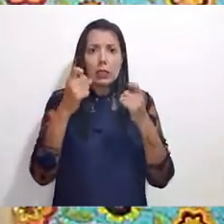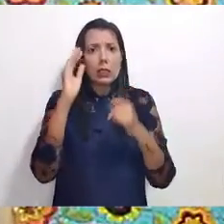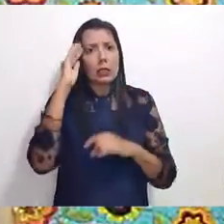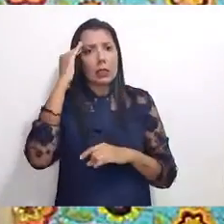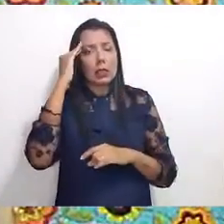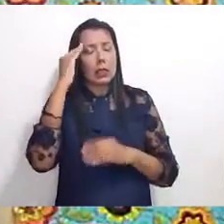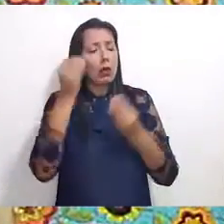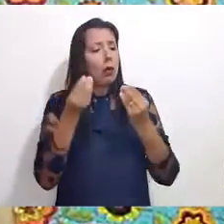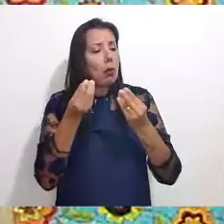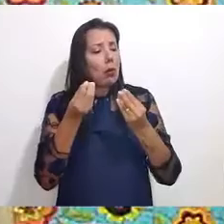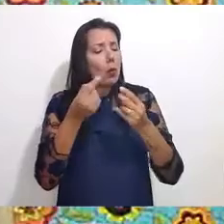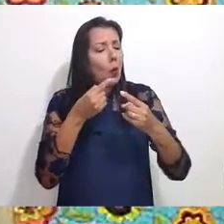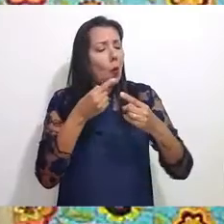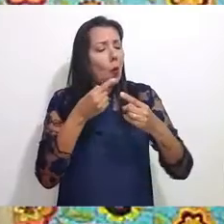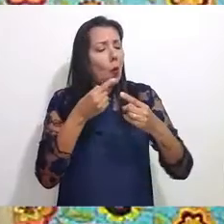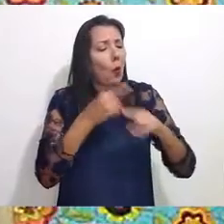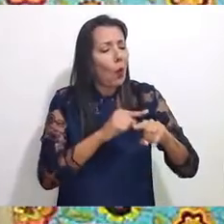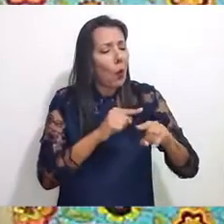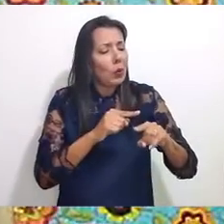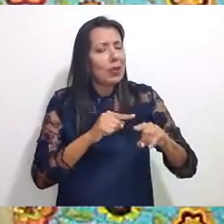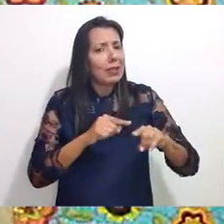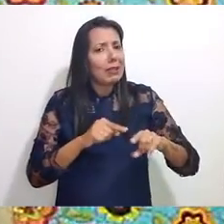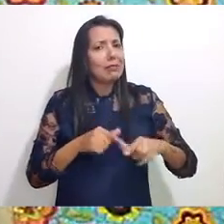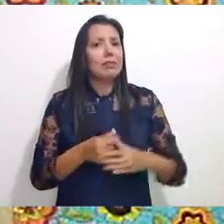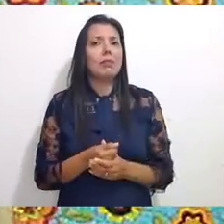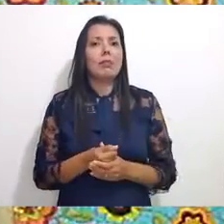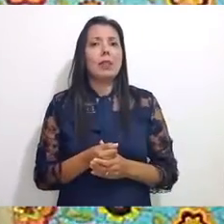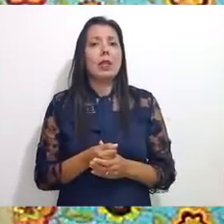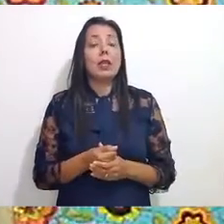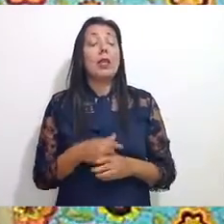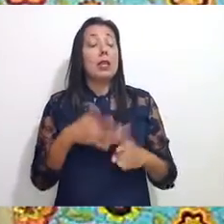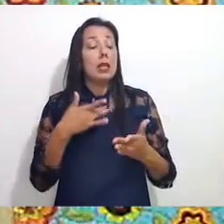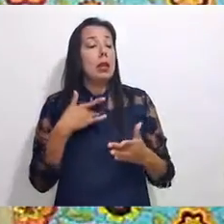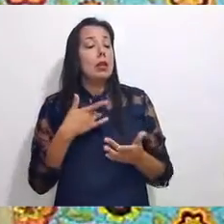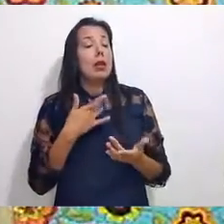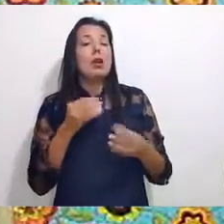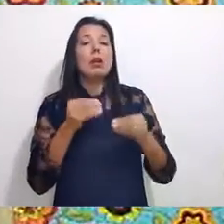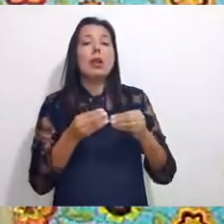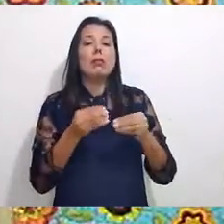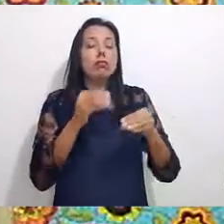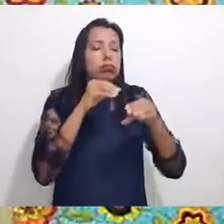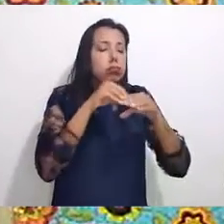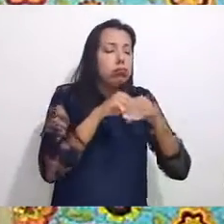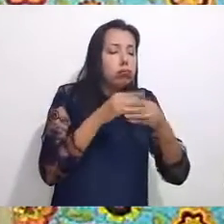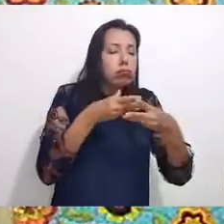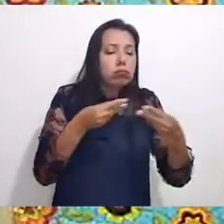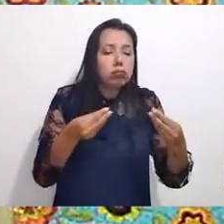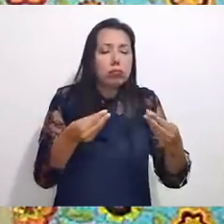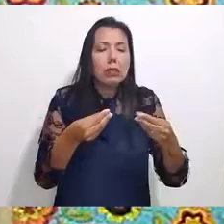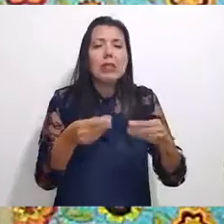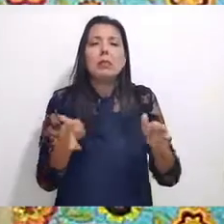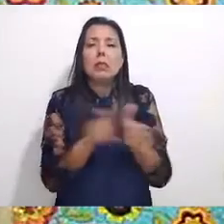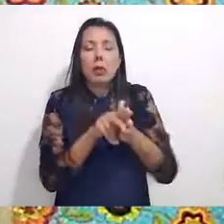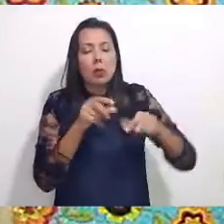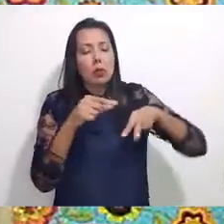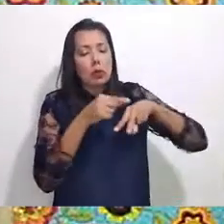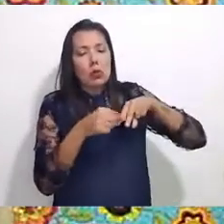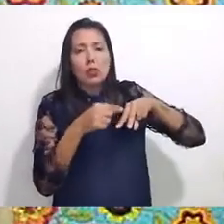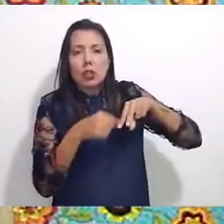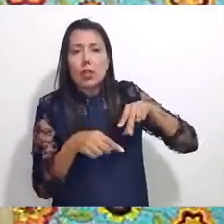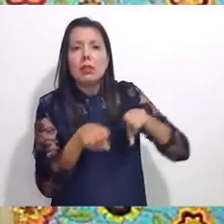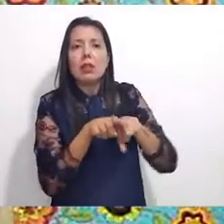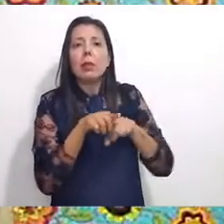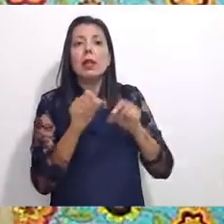isso está muito entranhado com uma questão de gênero, né? E que passa também pelo machismo da sociedade, né?